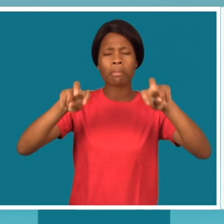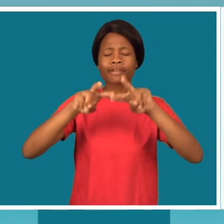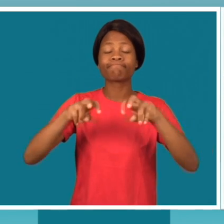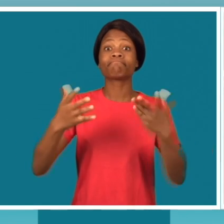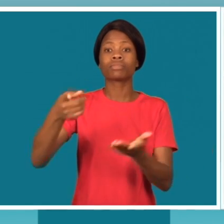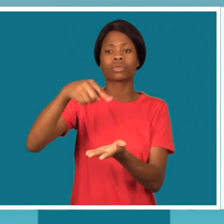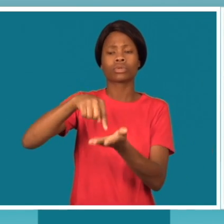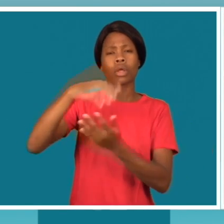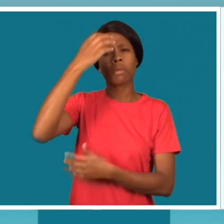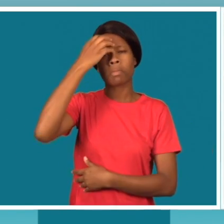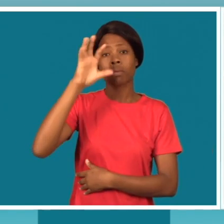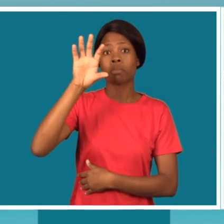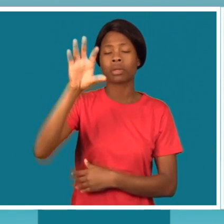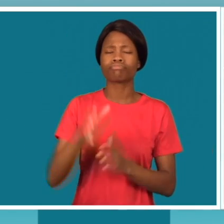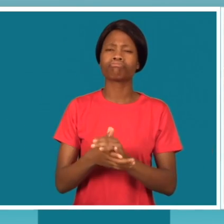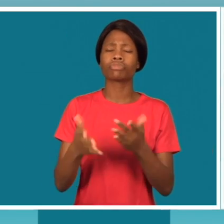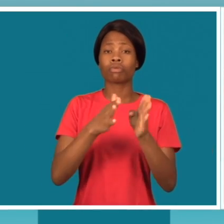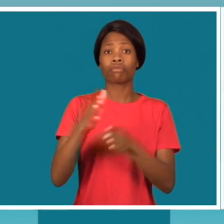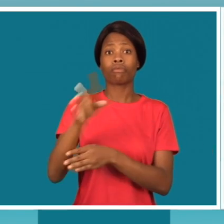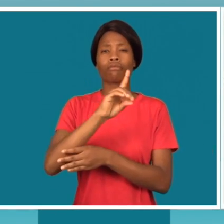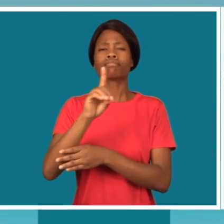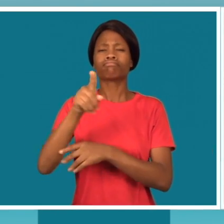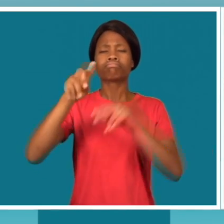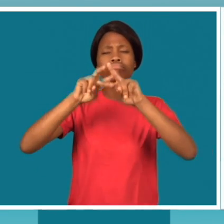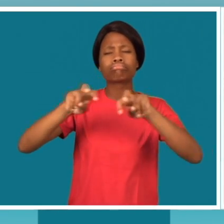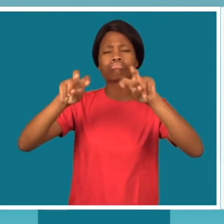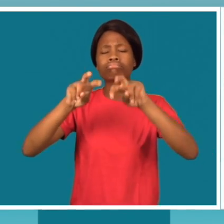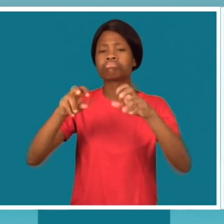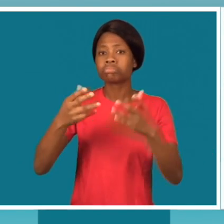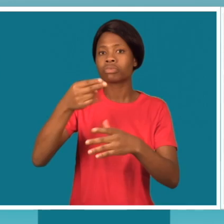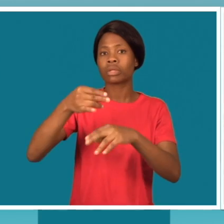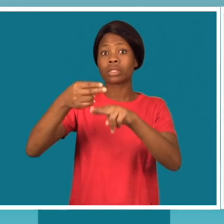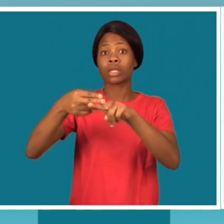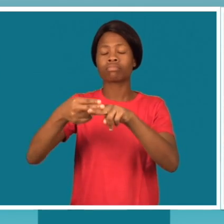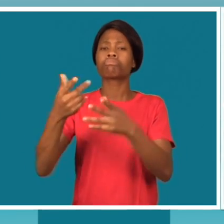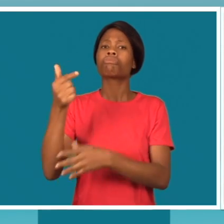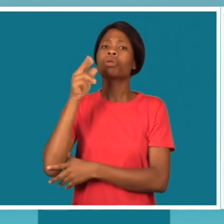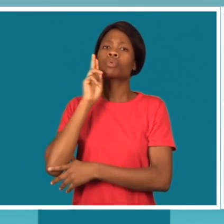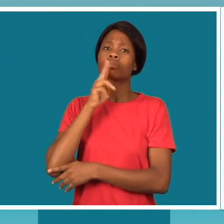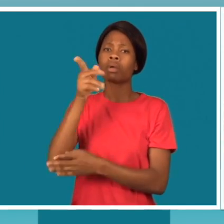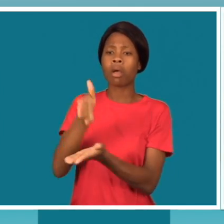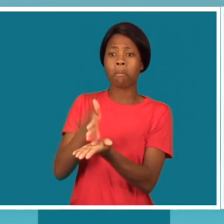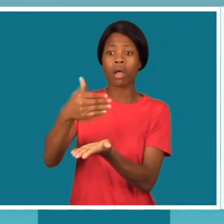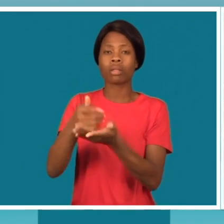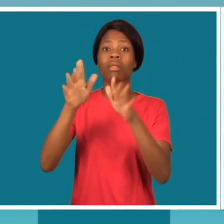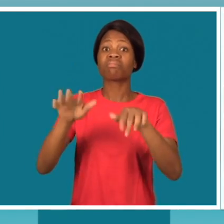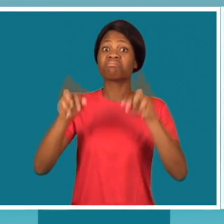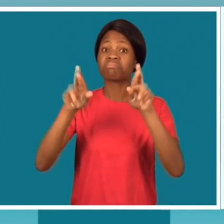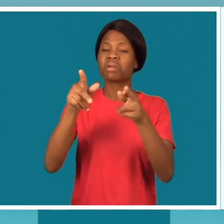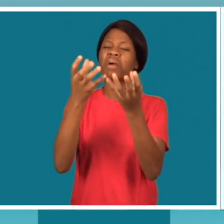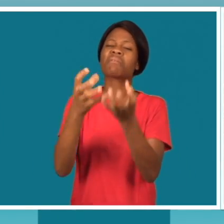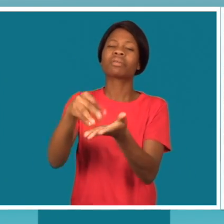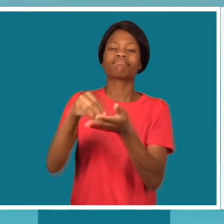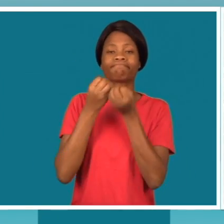Estudo realizado na cidade e província de Maputo conclui que pessoas com deficiência são vulneráveis à